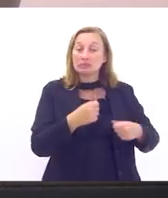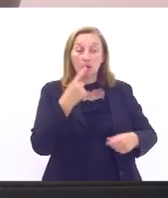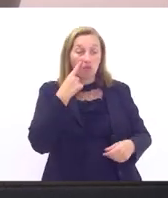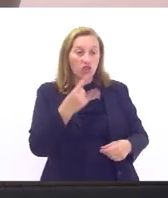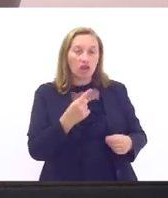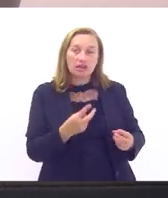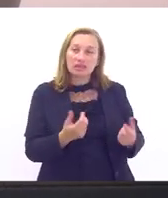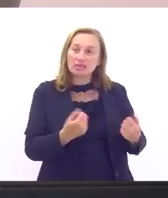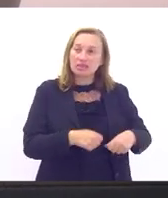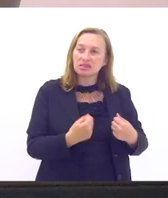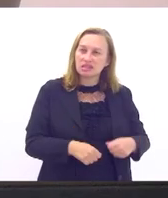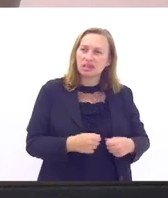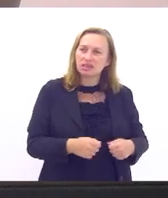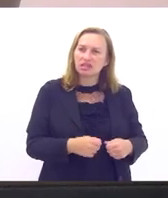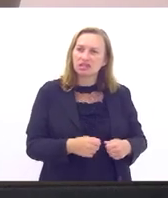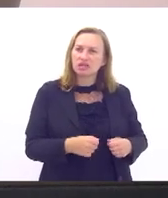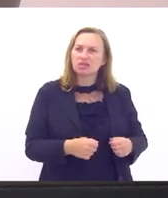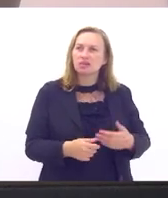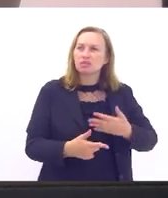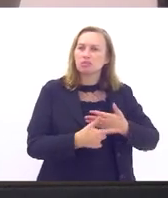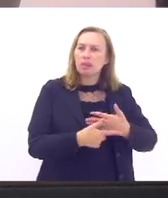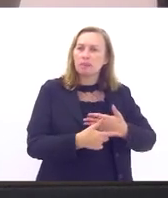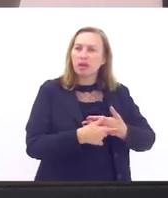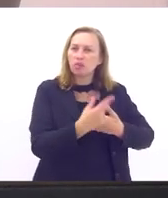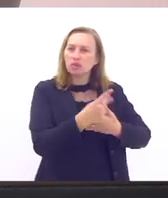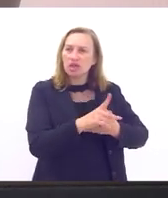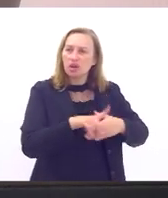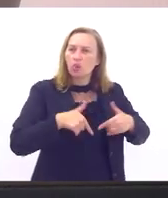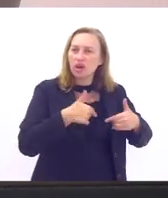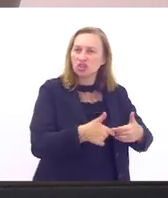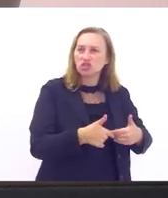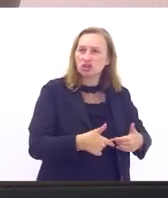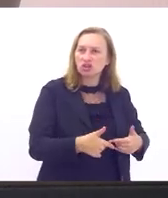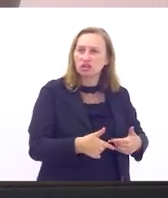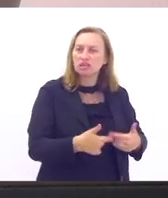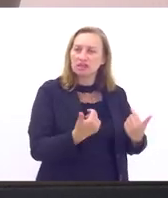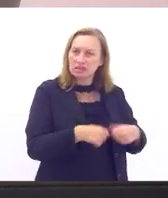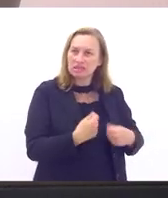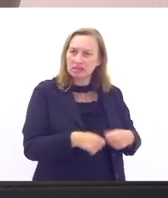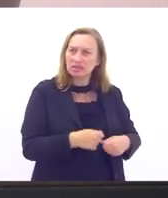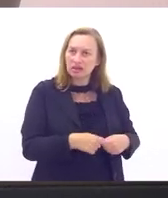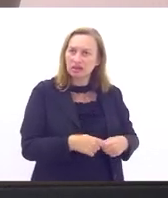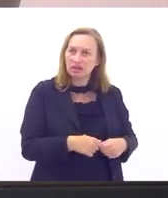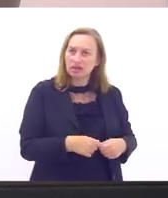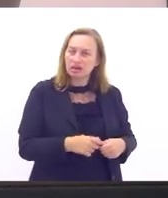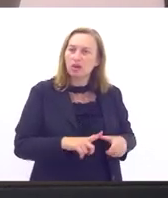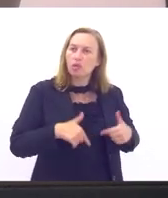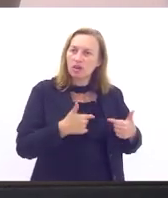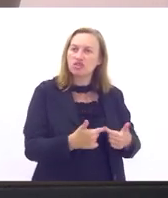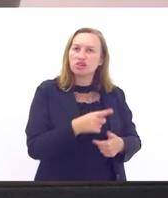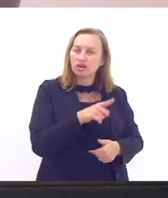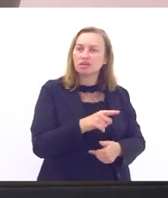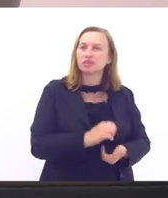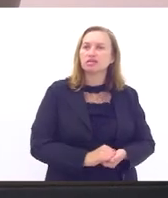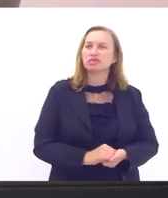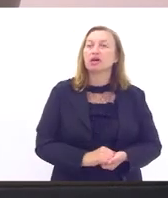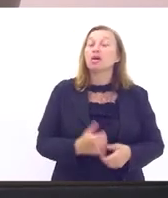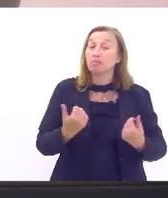necessidade de que seja redefinido o papel do sanatório penal. Mais evidente a necessidade de que seja redefinido o papel do sanatório penal.